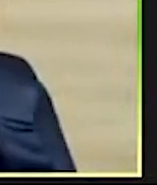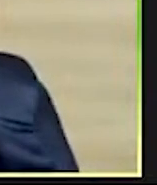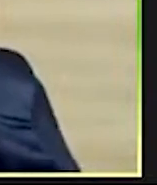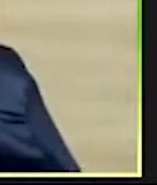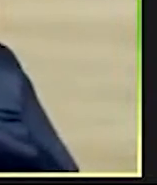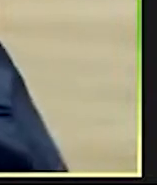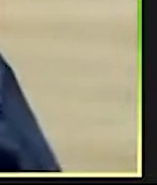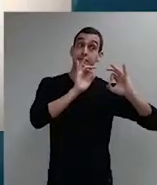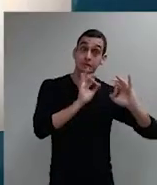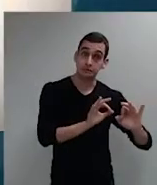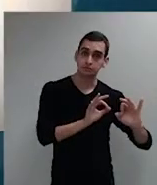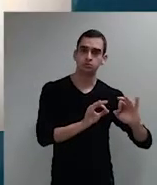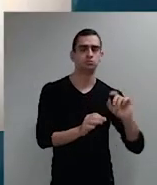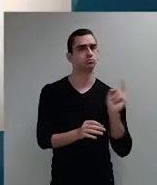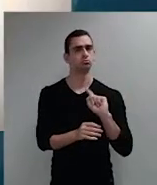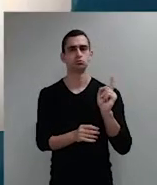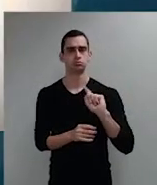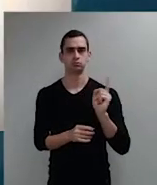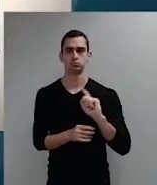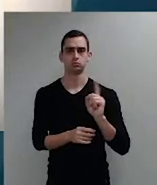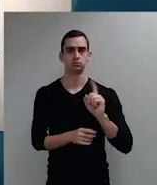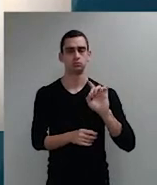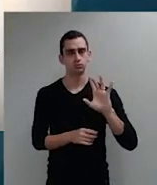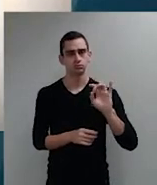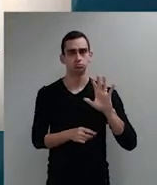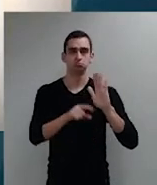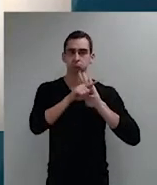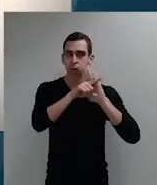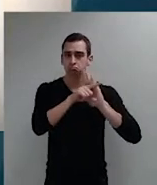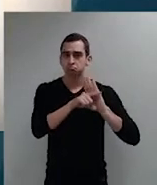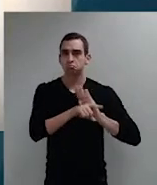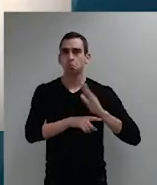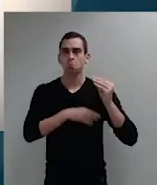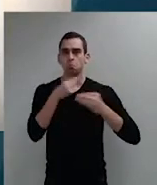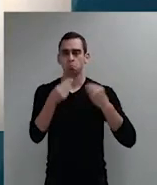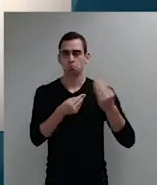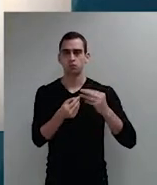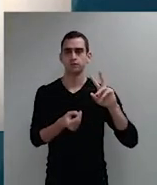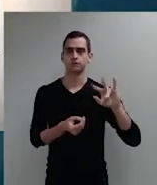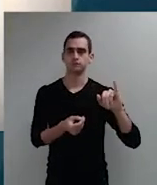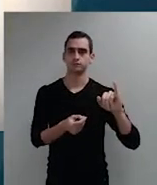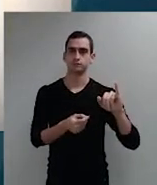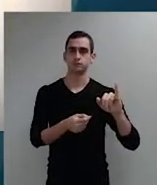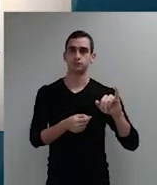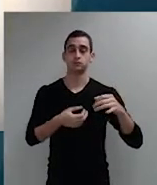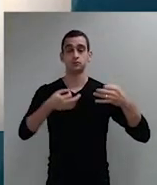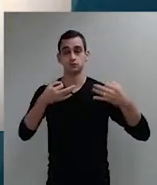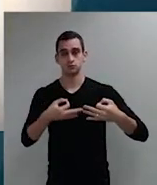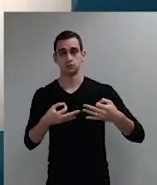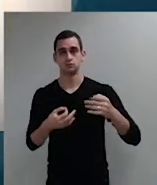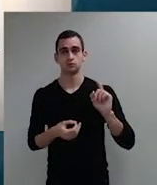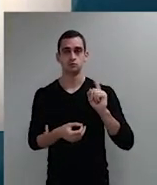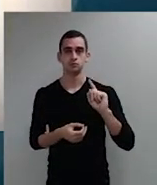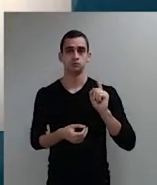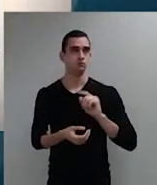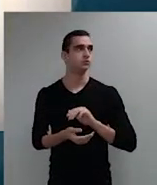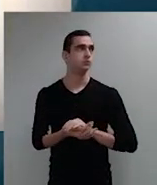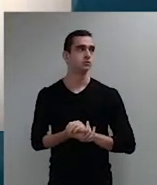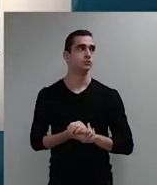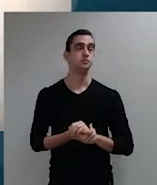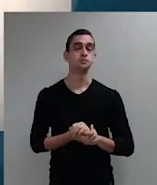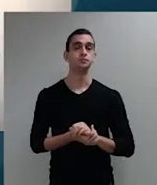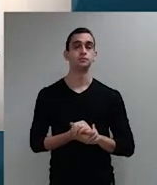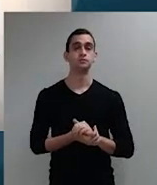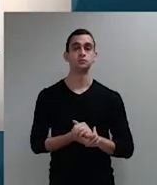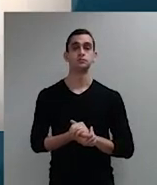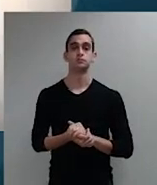por curta temporada. Mas no voto acompanhado pela maioria do colegiado, o ministro Raul Araújo pontuou que a lei de locações considera aluguel